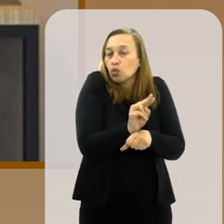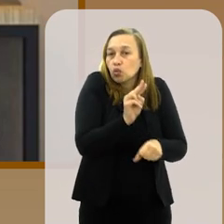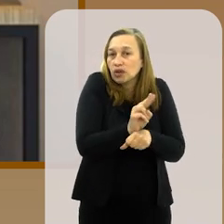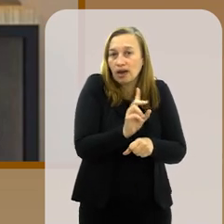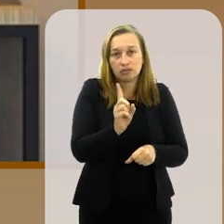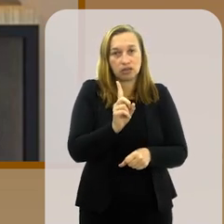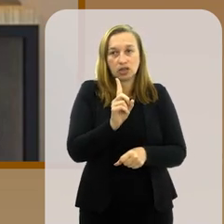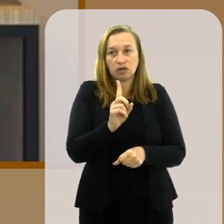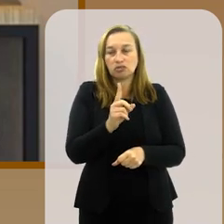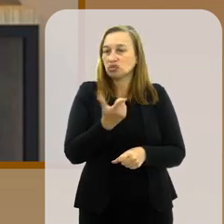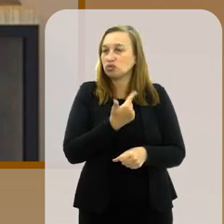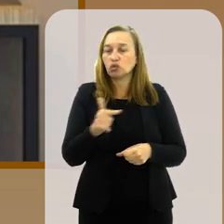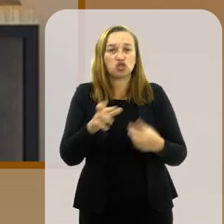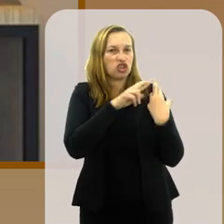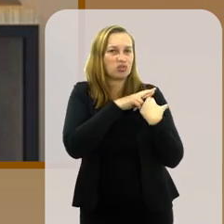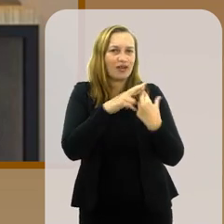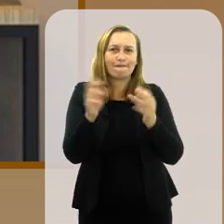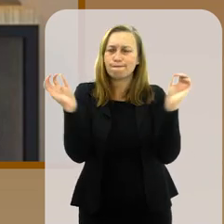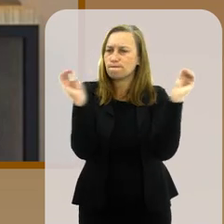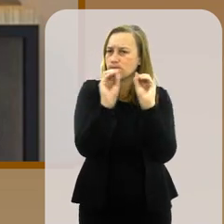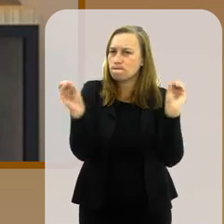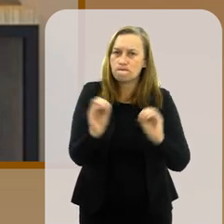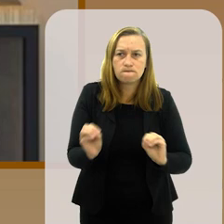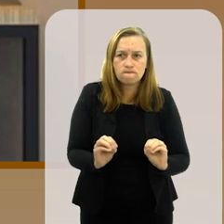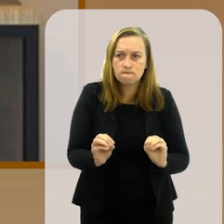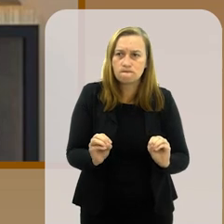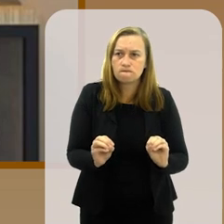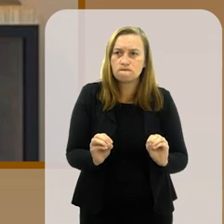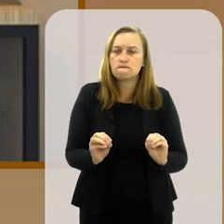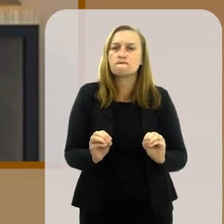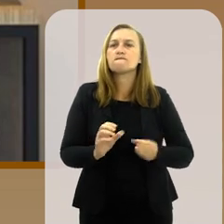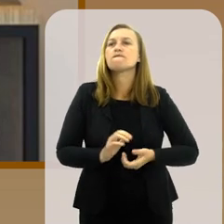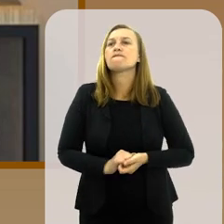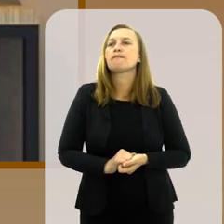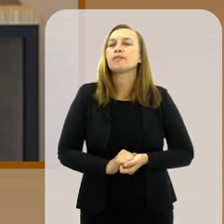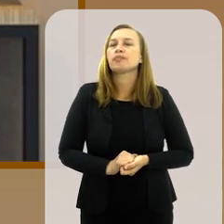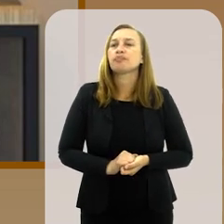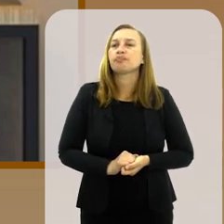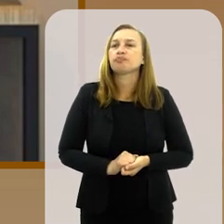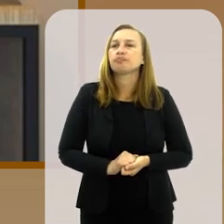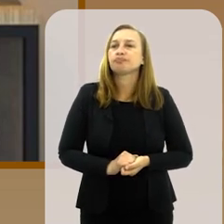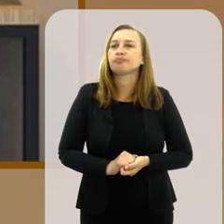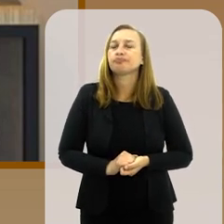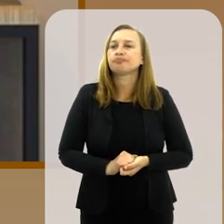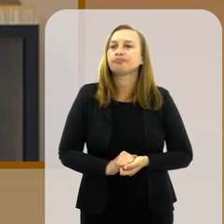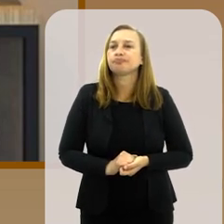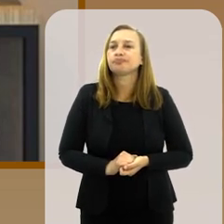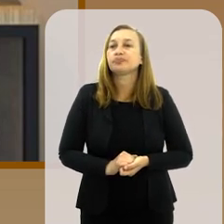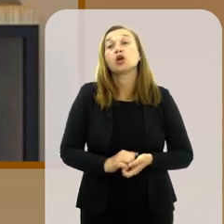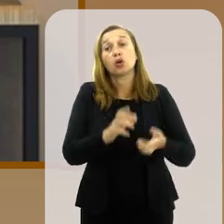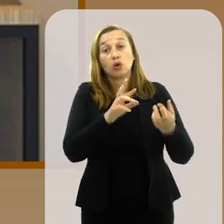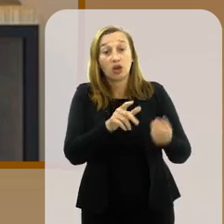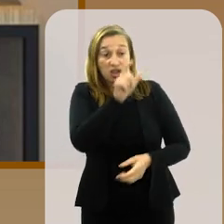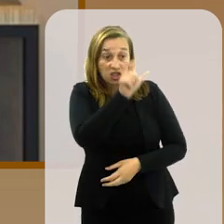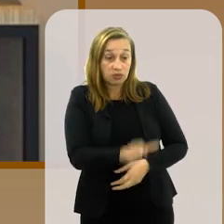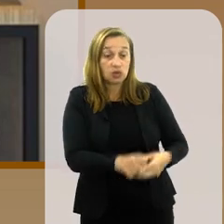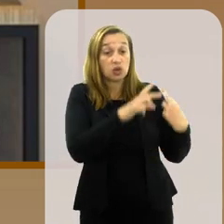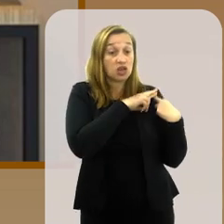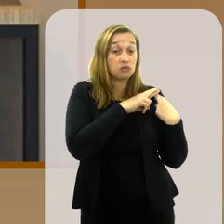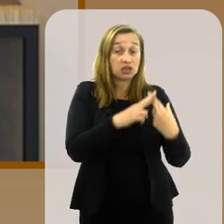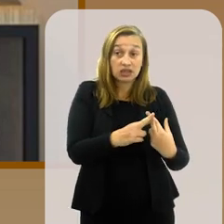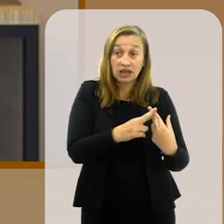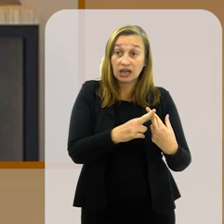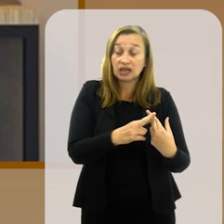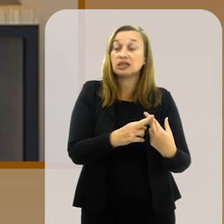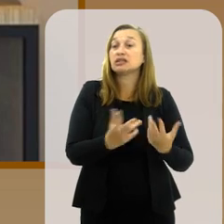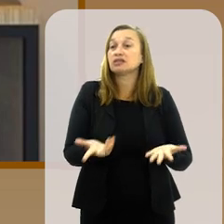bem tratados, que não havia responsabilidade, né, de fato sobre eles. E esses